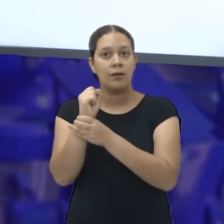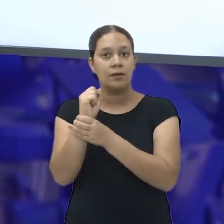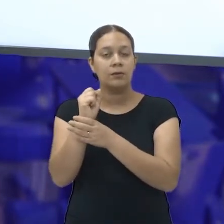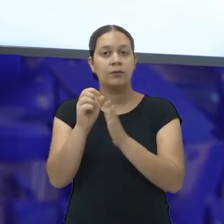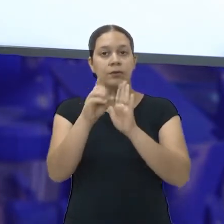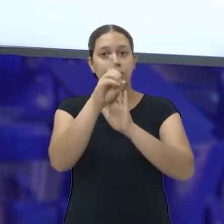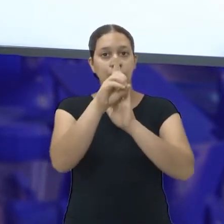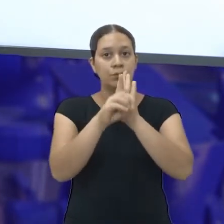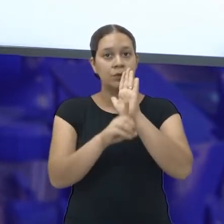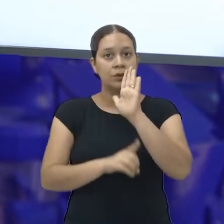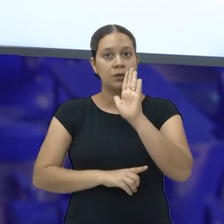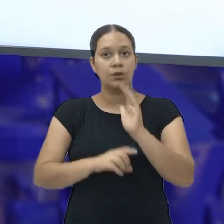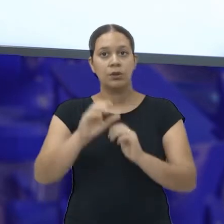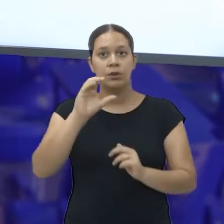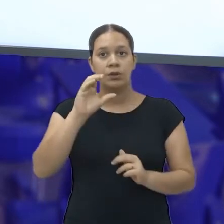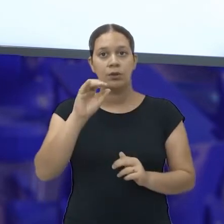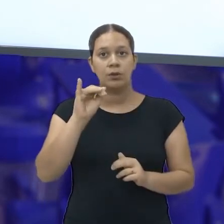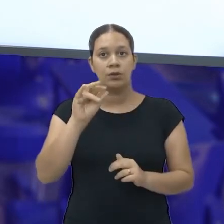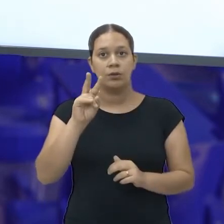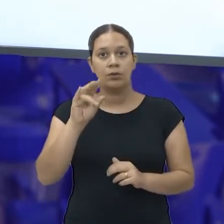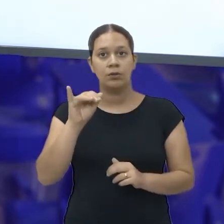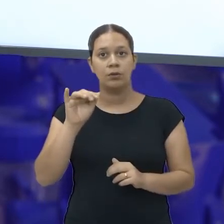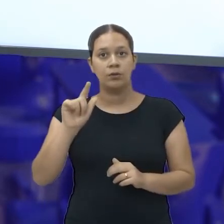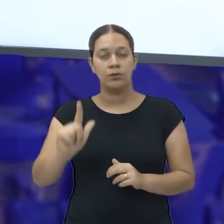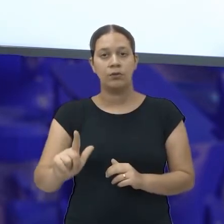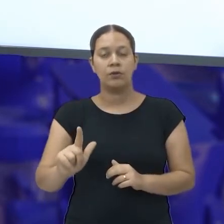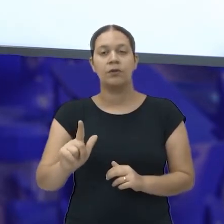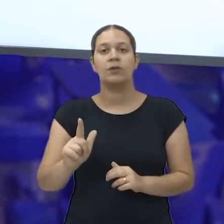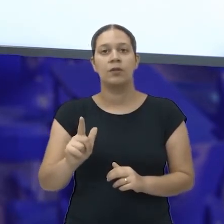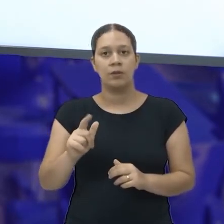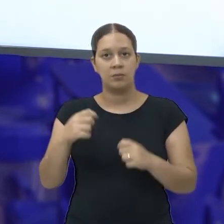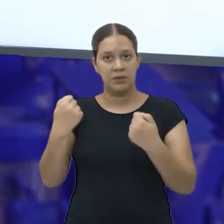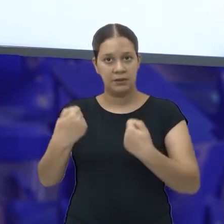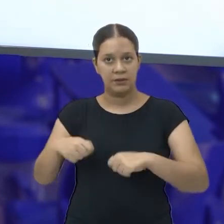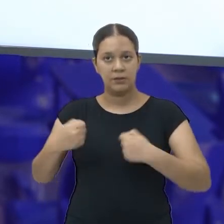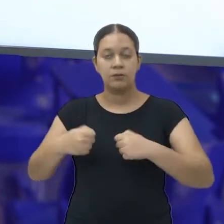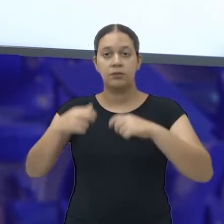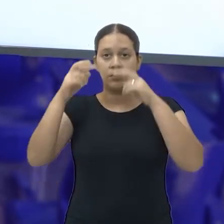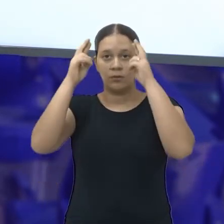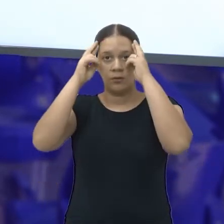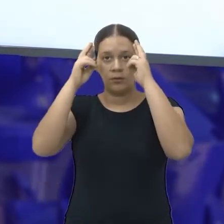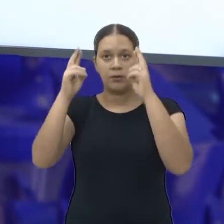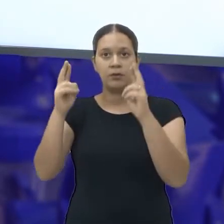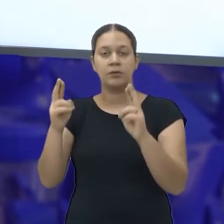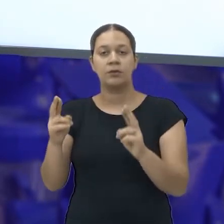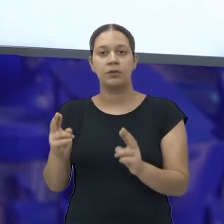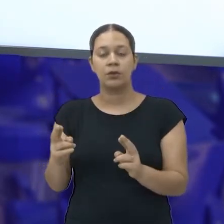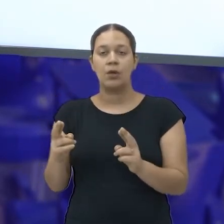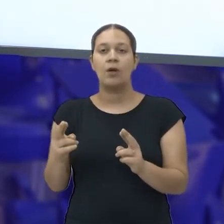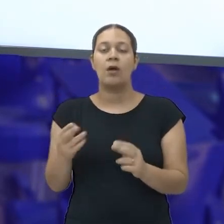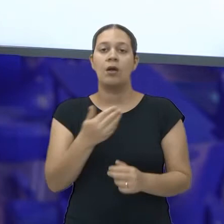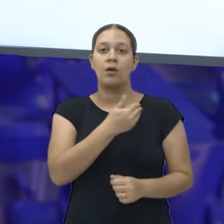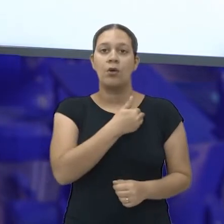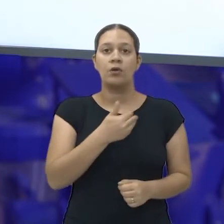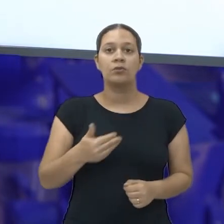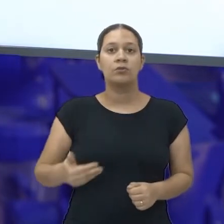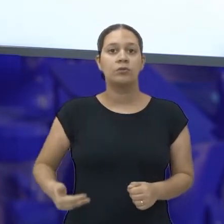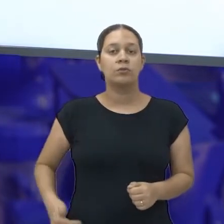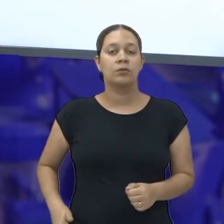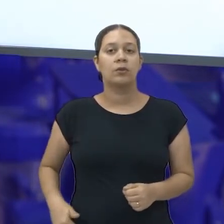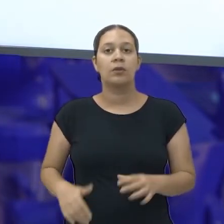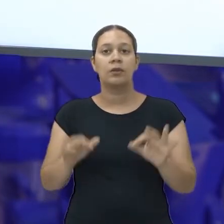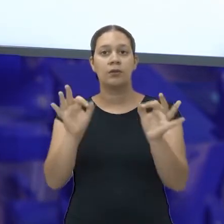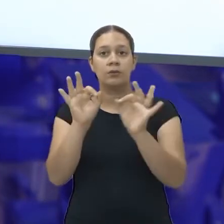que os direitos civis dos indivíduos fossem respeitados. E quando esse Estado